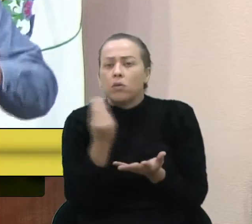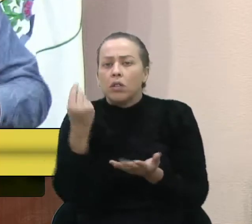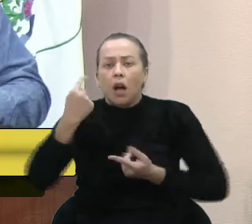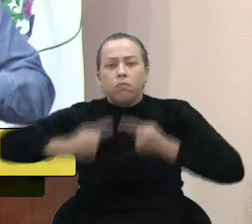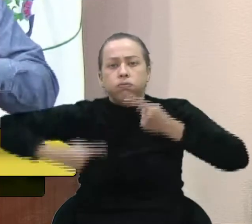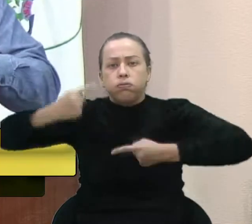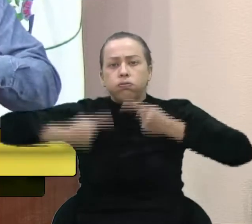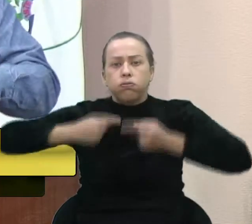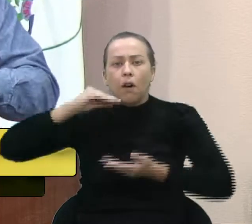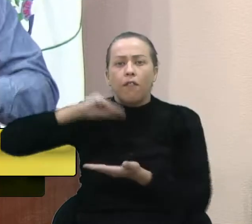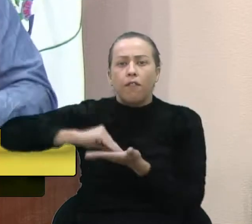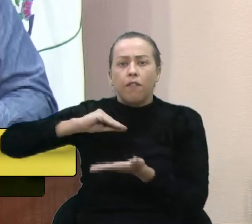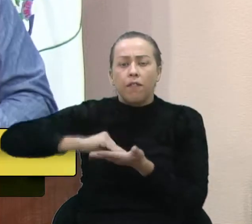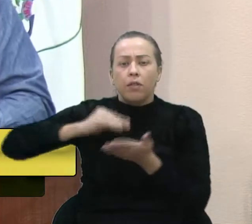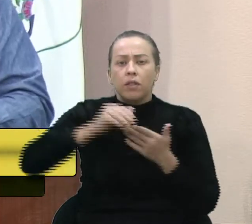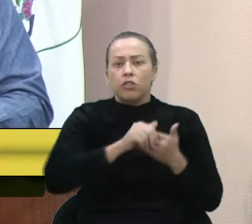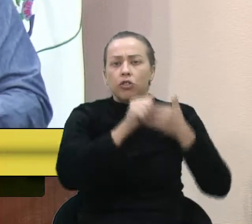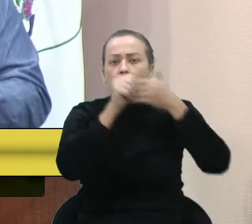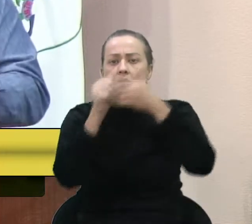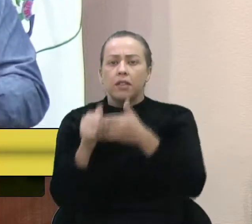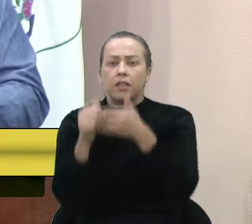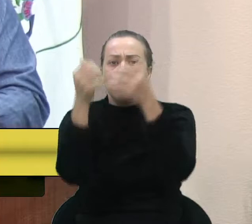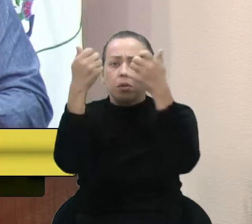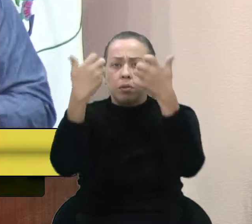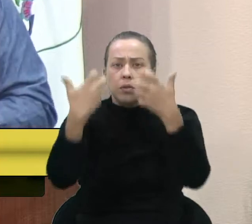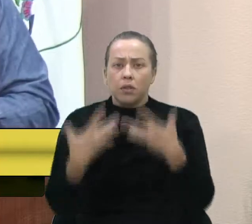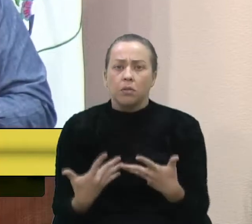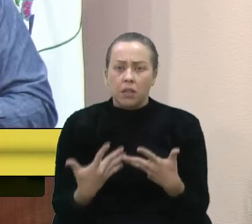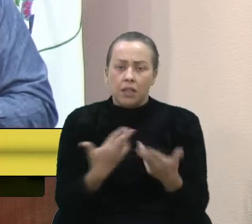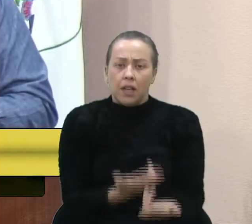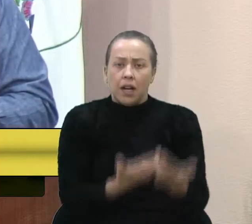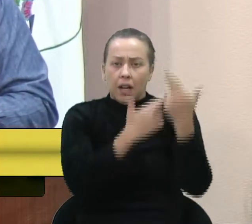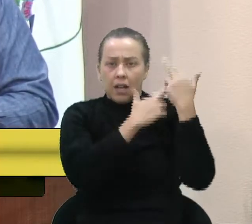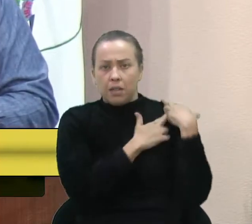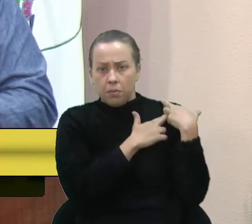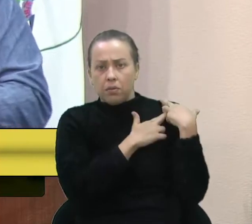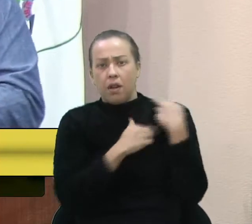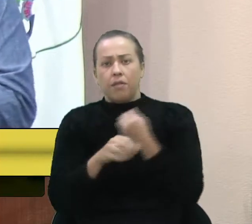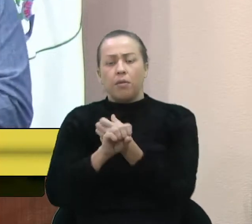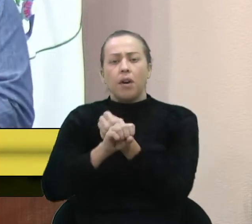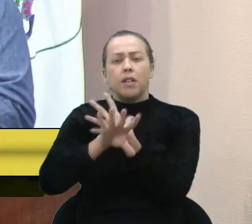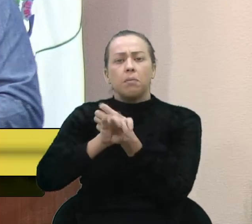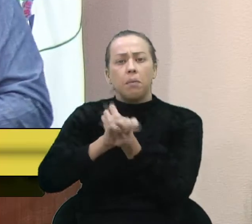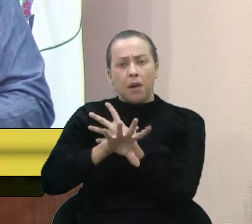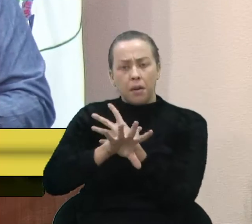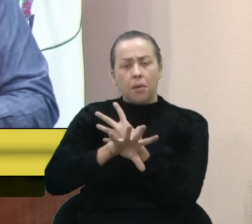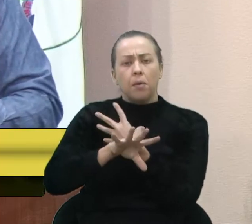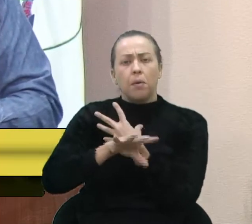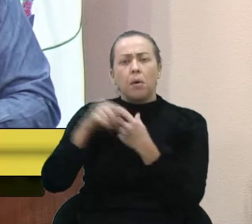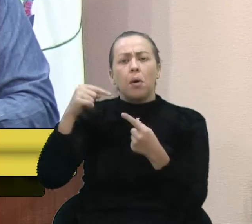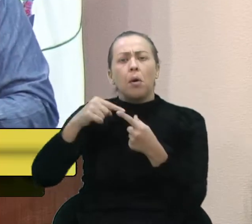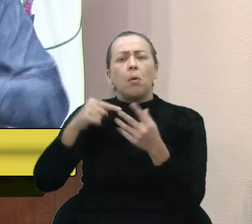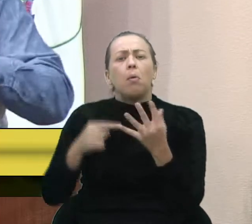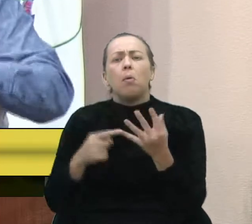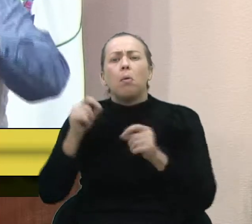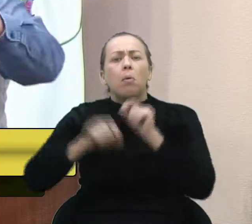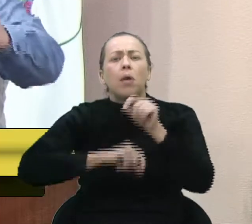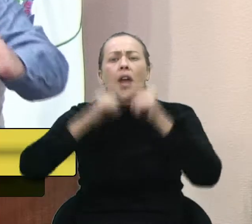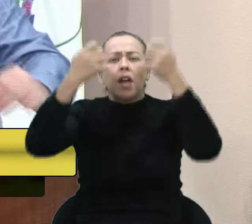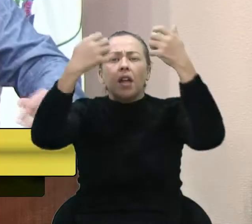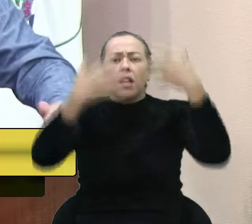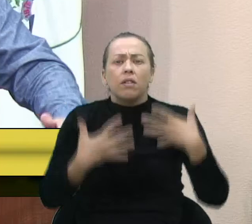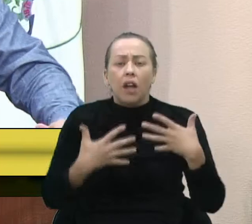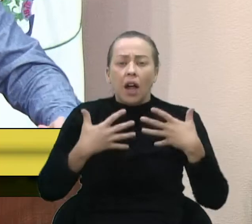à falta de orientação da mantenedora para questões que dizem respeito